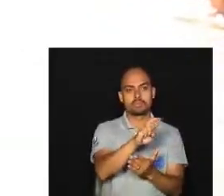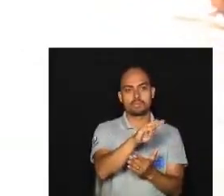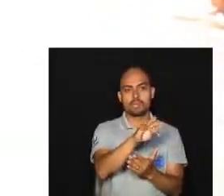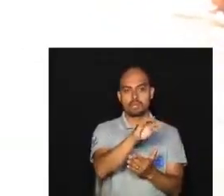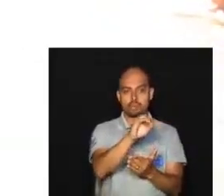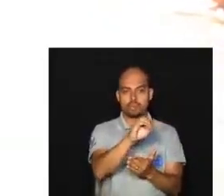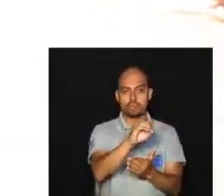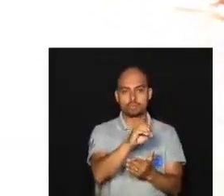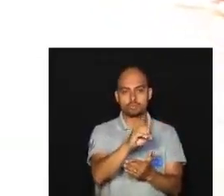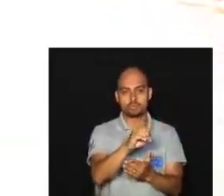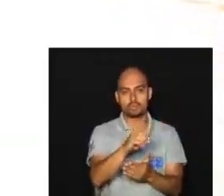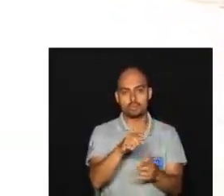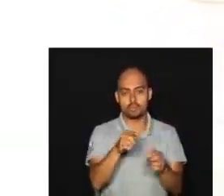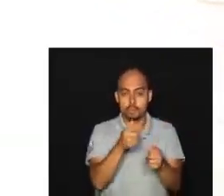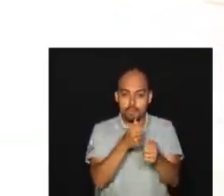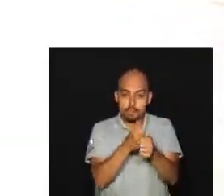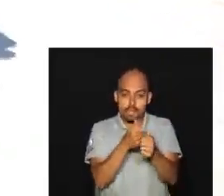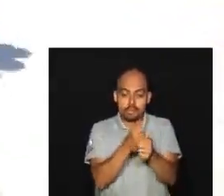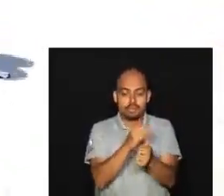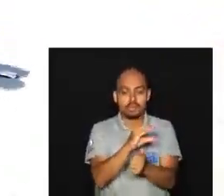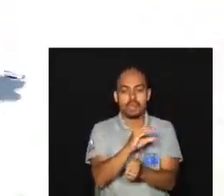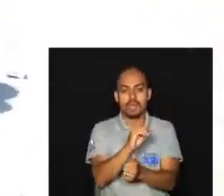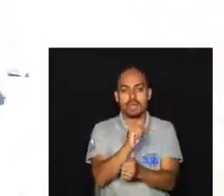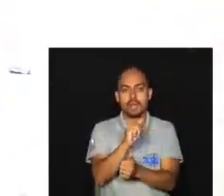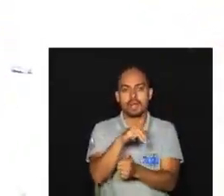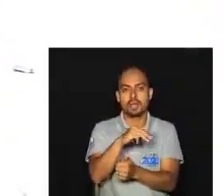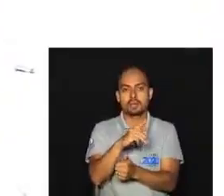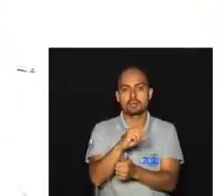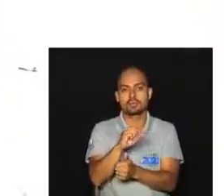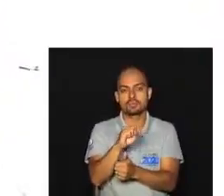fica no Jardim Campos Elíseos, que tem